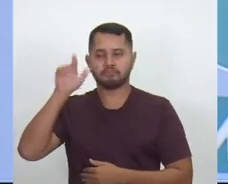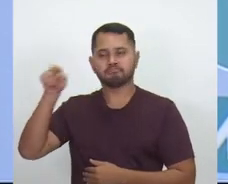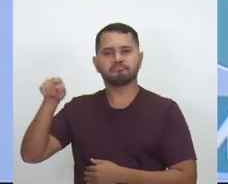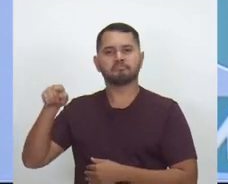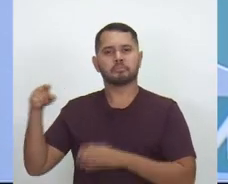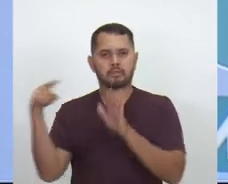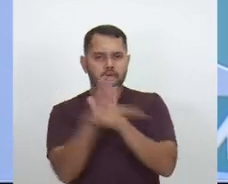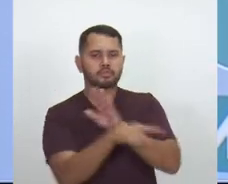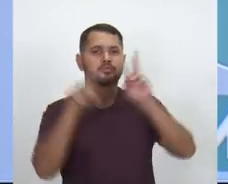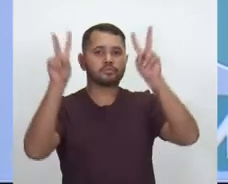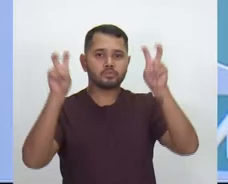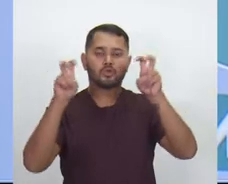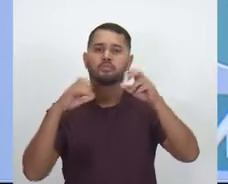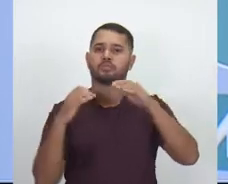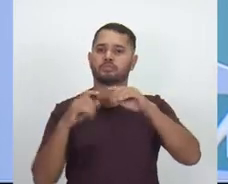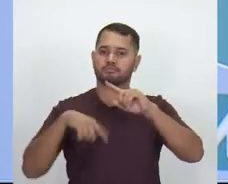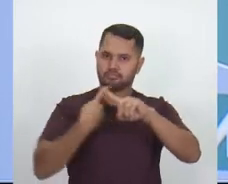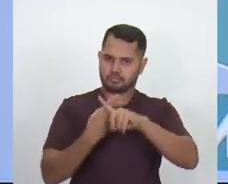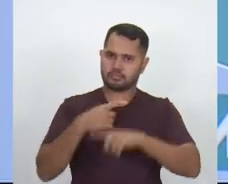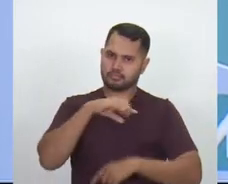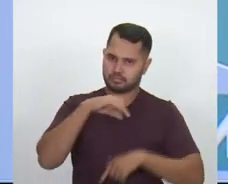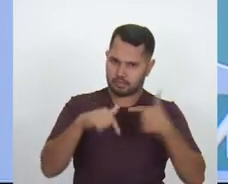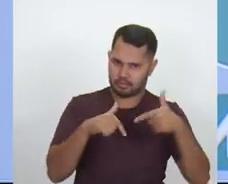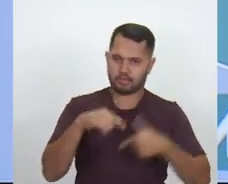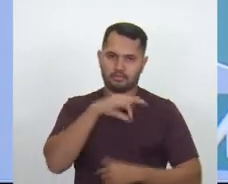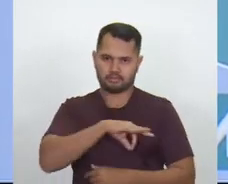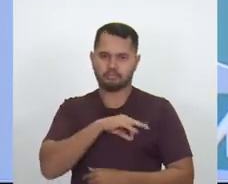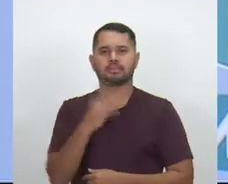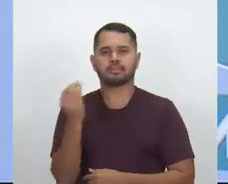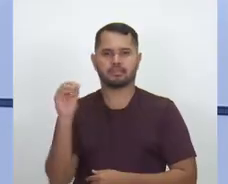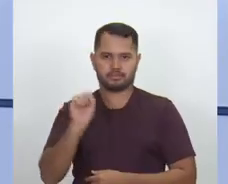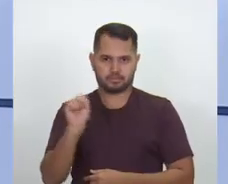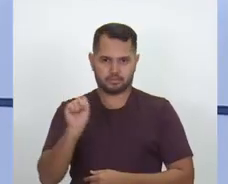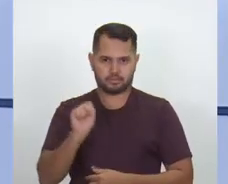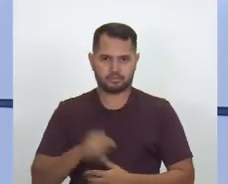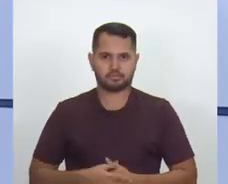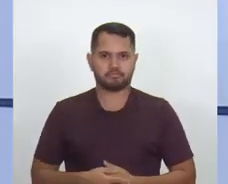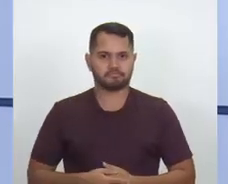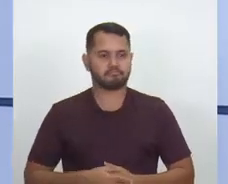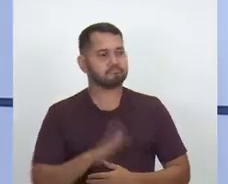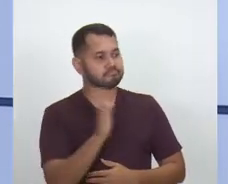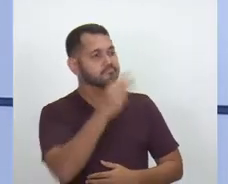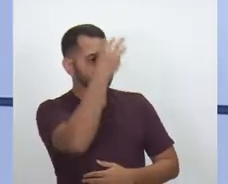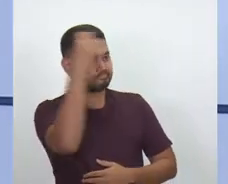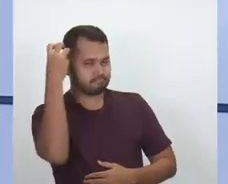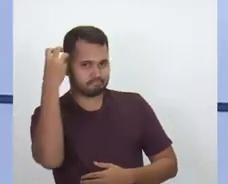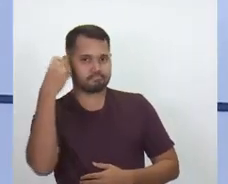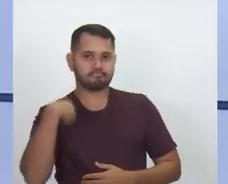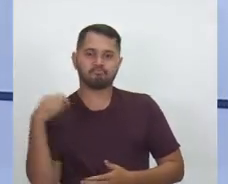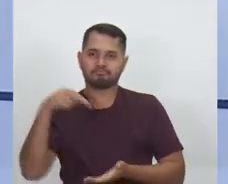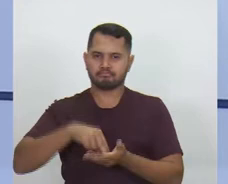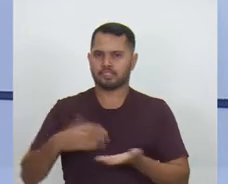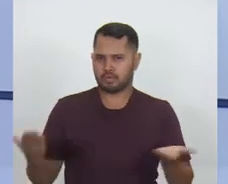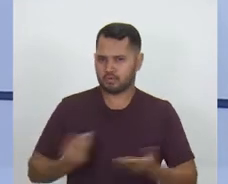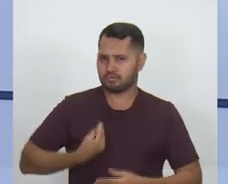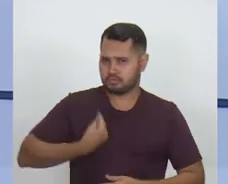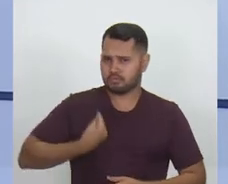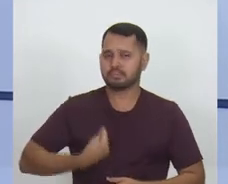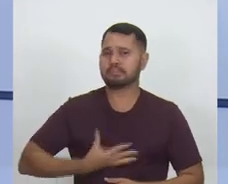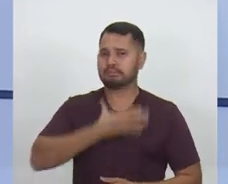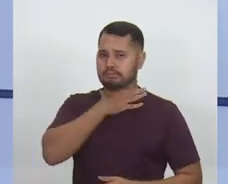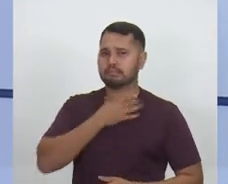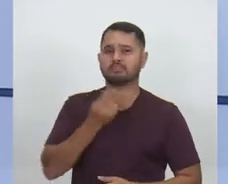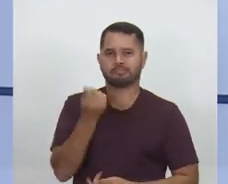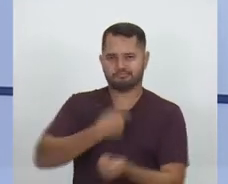que fazer uma pergunta sobre emprego e renda 30 segundos candidata davi nós estamos vivendo uma das piores crises econômicas